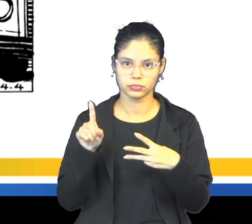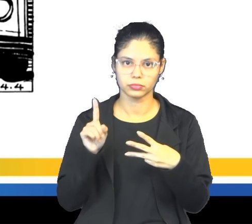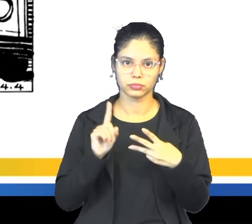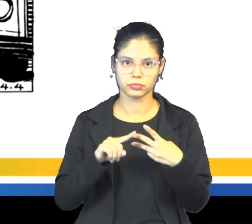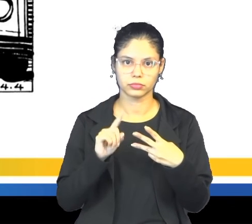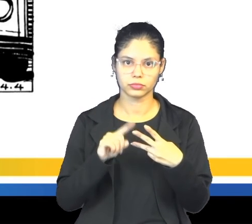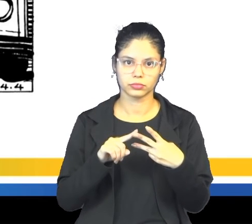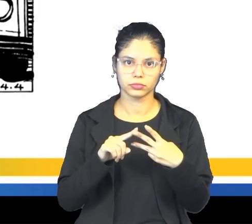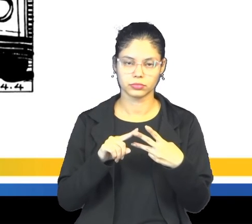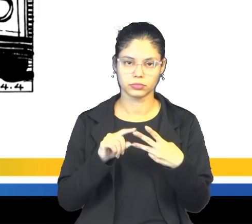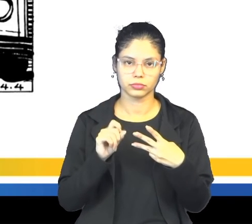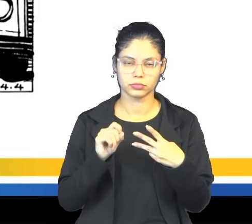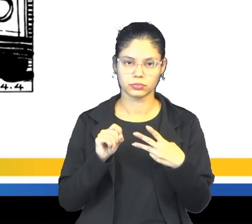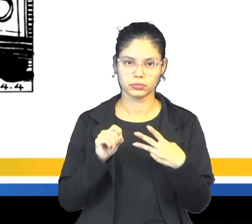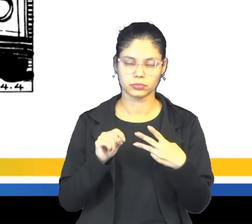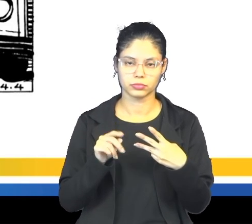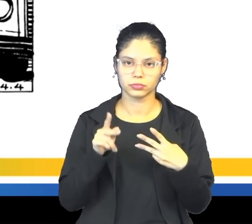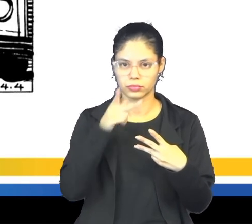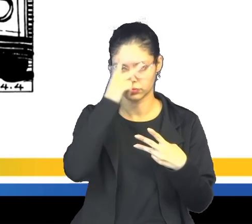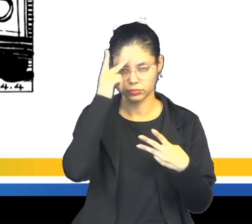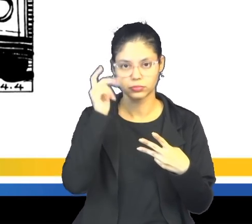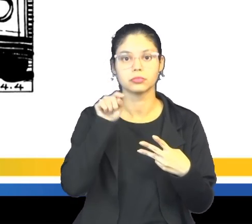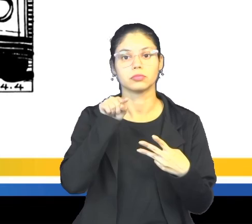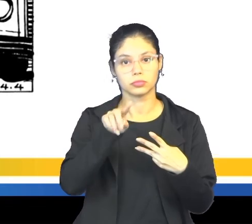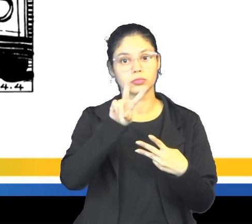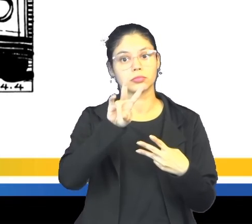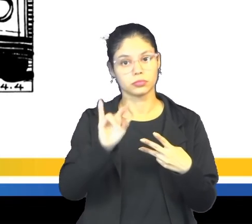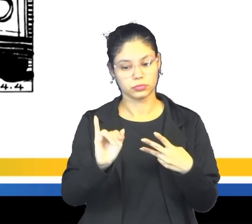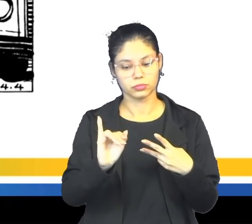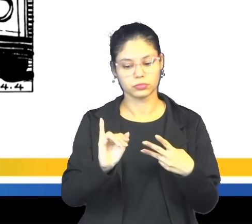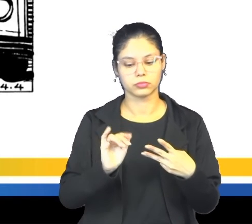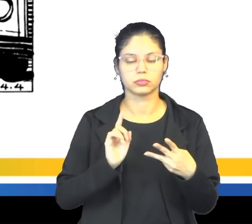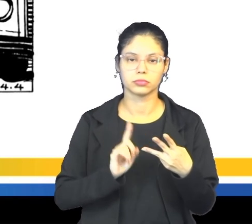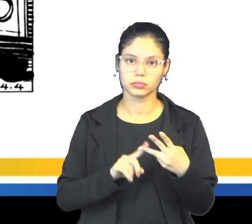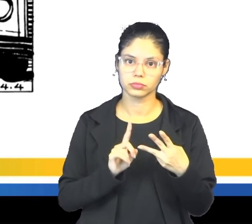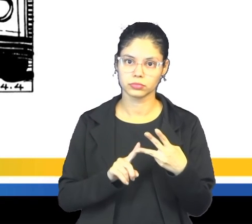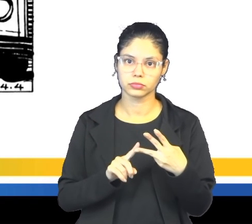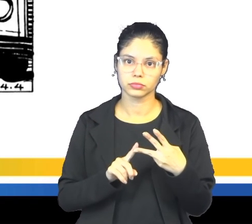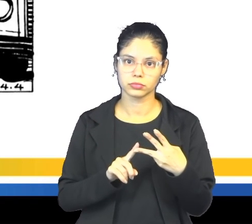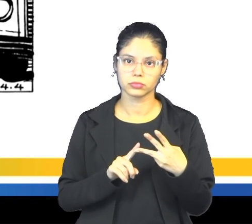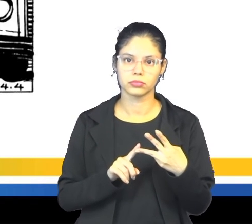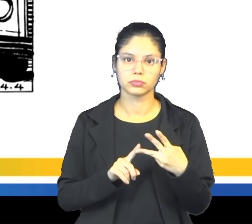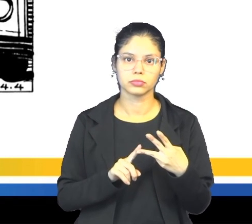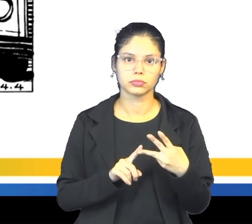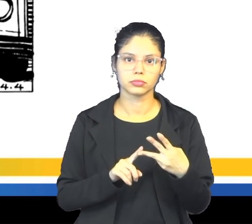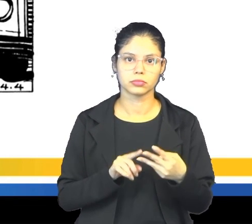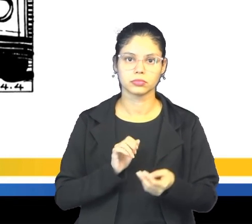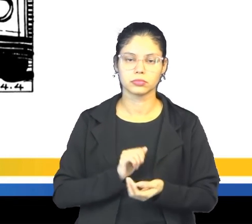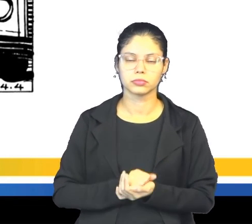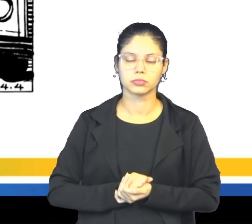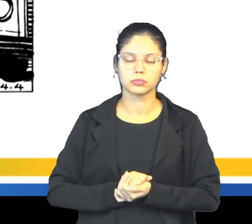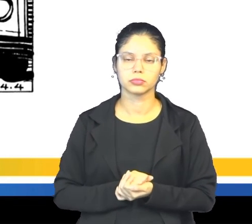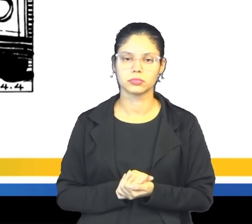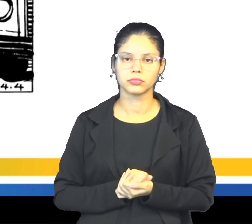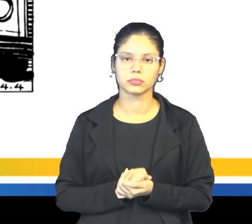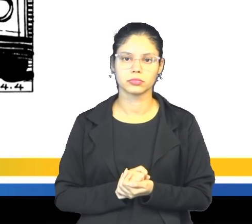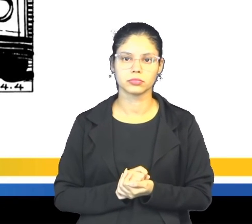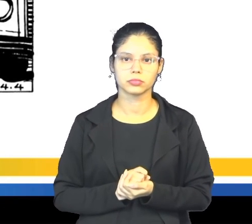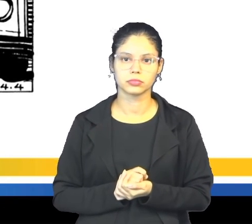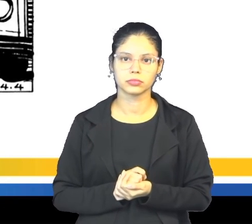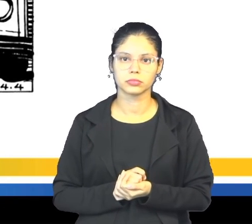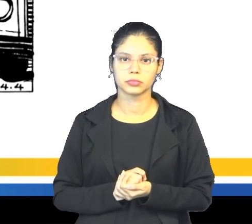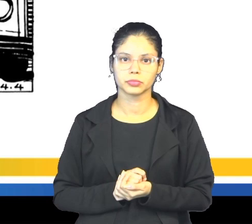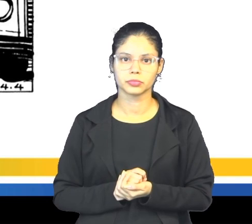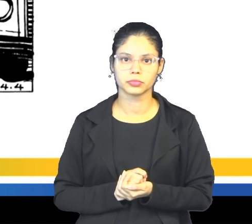segundo quadrinho, né, a pessoa diz para ele, você vai, you will go, né, you will. E no terceiro